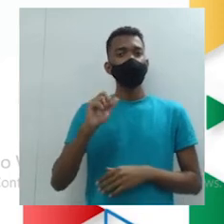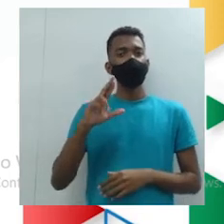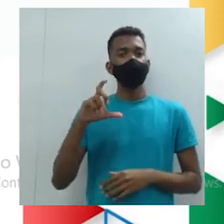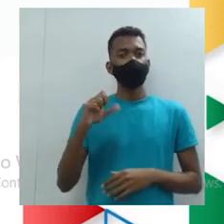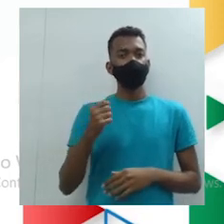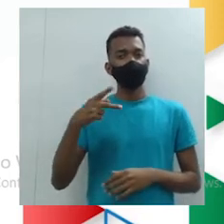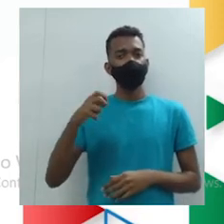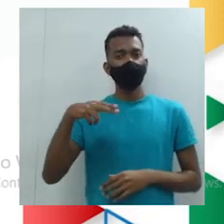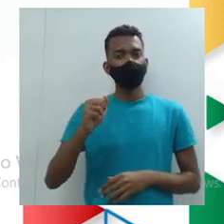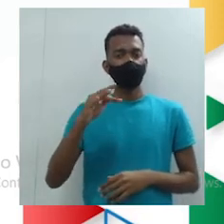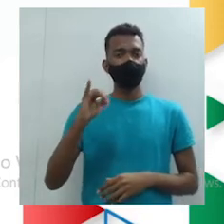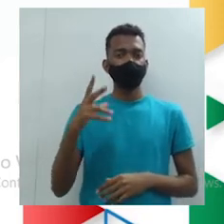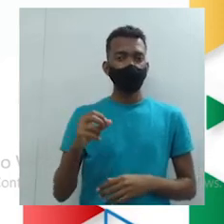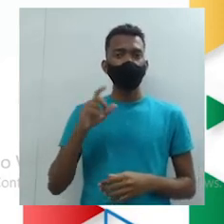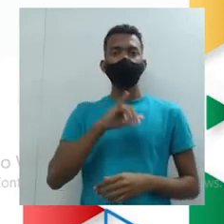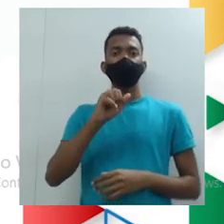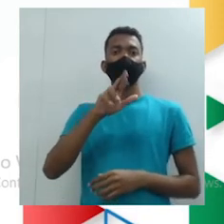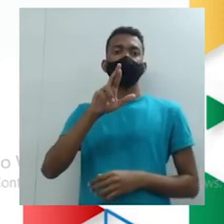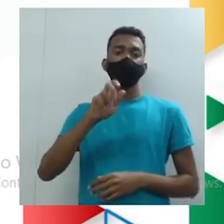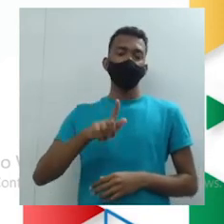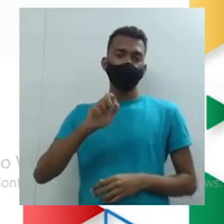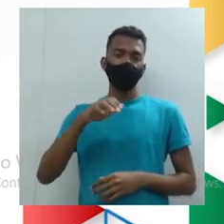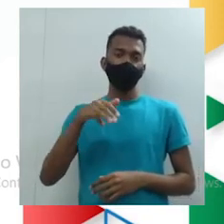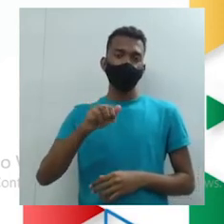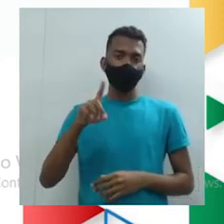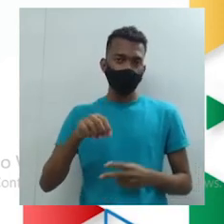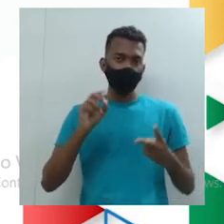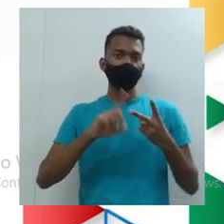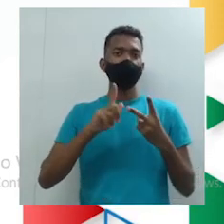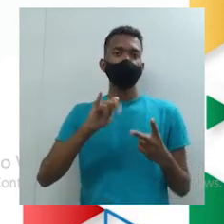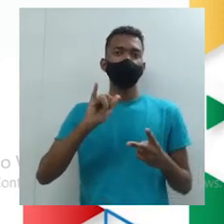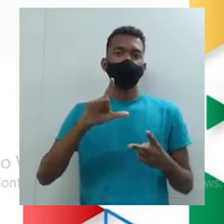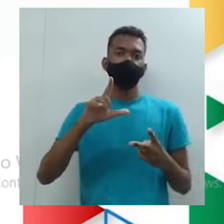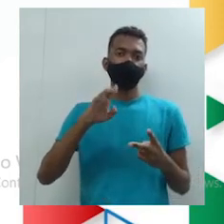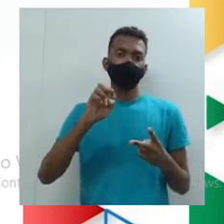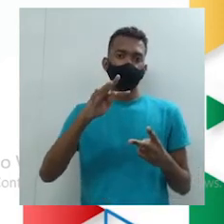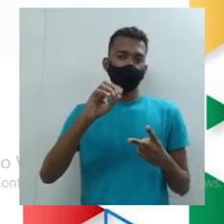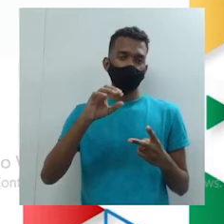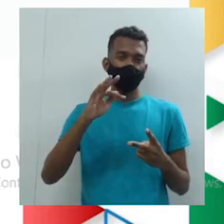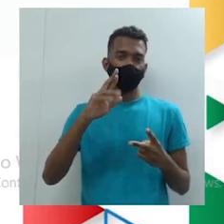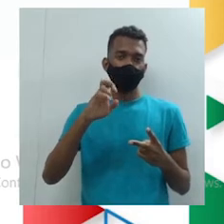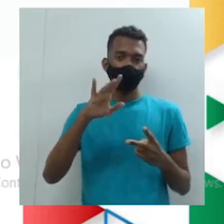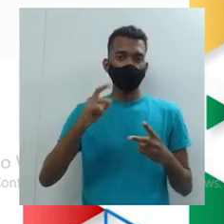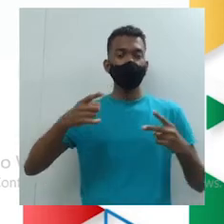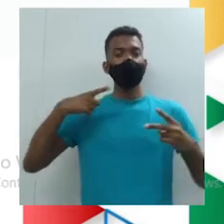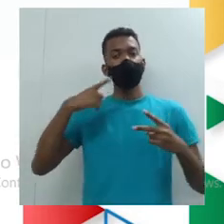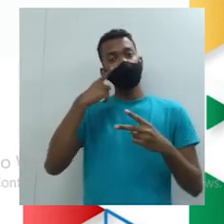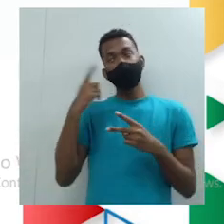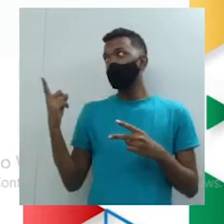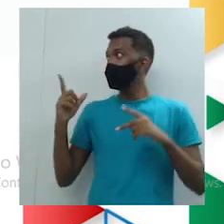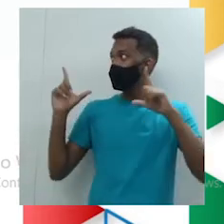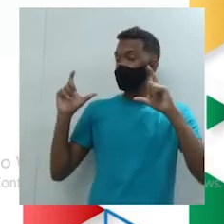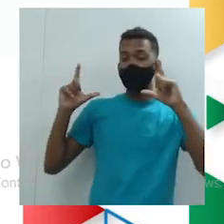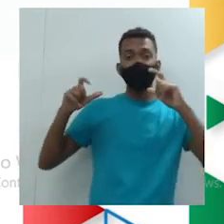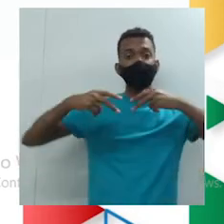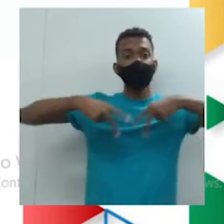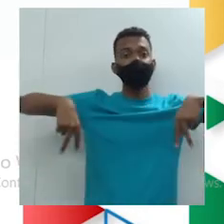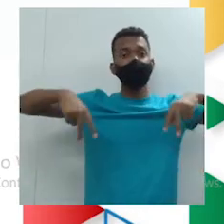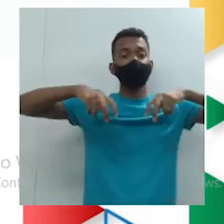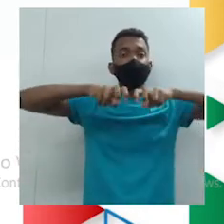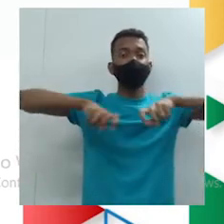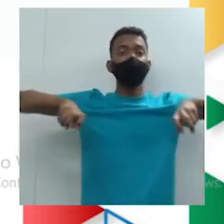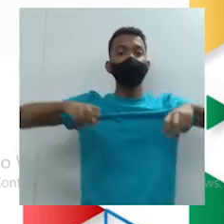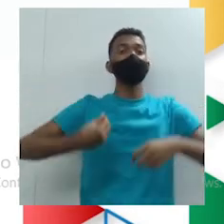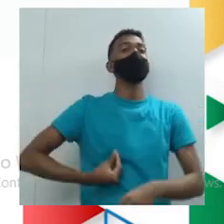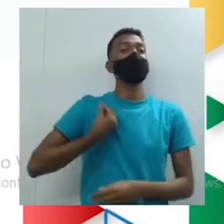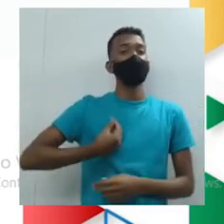Filho foi amigo do Jorge Amado, do Gilberto Freire, né? Uma foto icônica. Isso, exatamente. Na rede, né? Viver em rede, pessoal. O Carlos Pena Filho